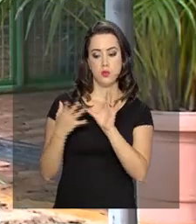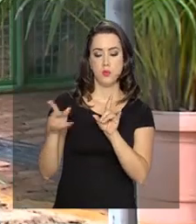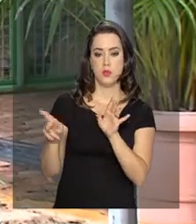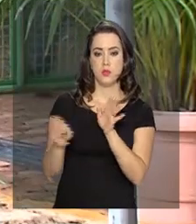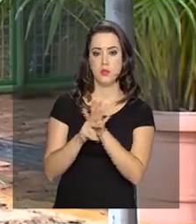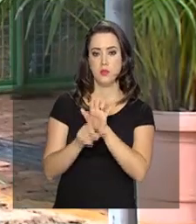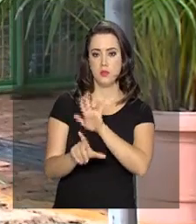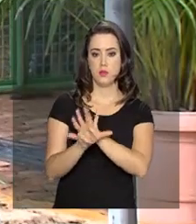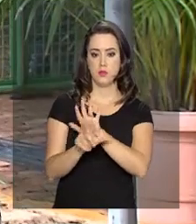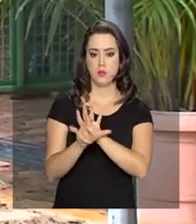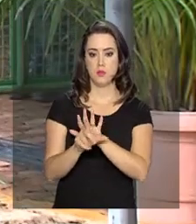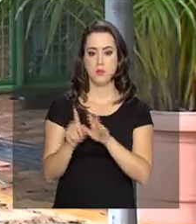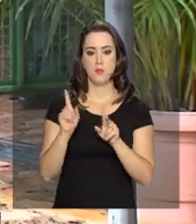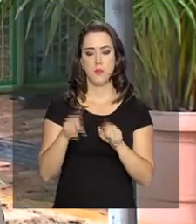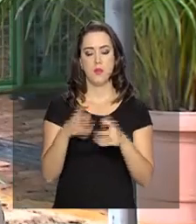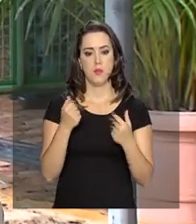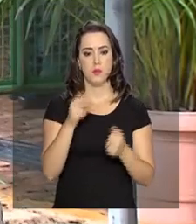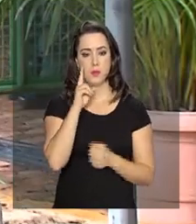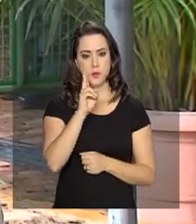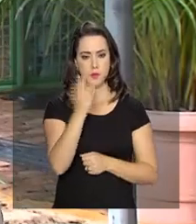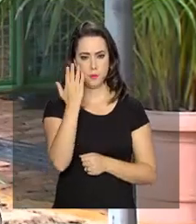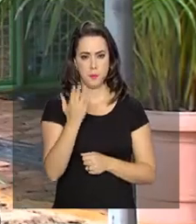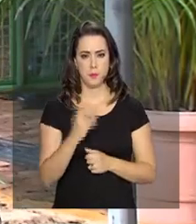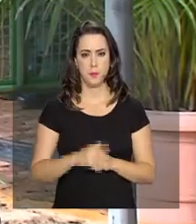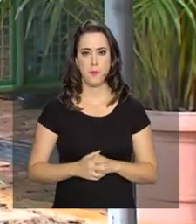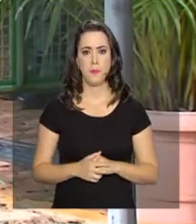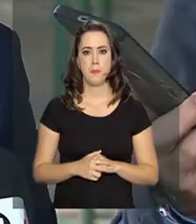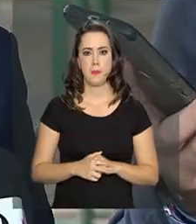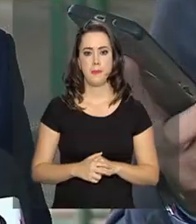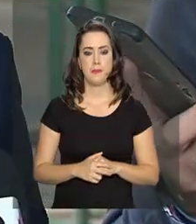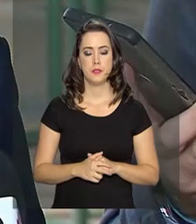autorização legislativa. Vamos ouvir o que ele disse.